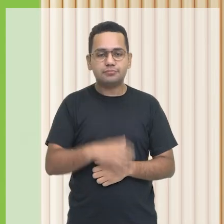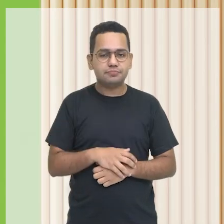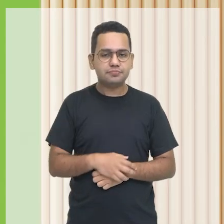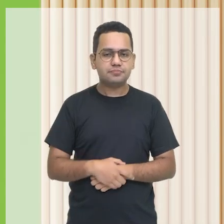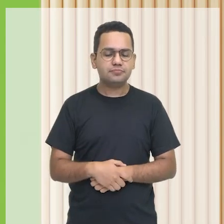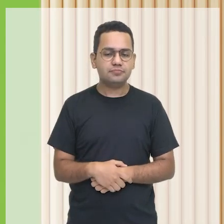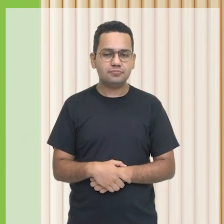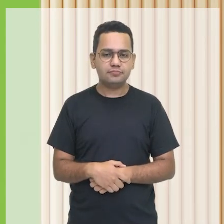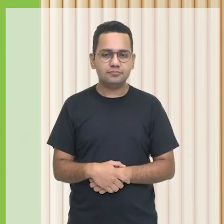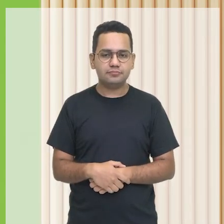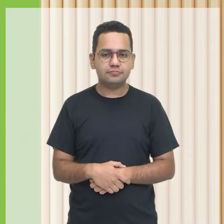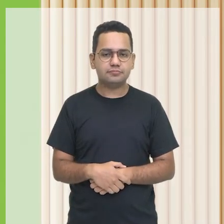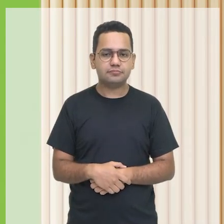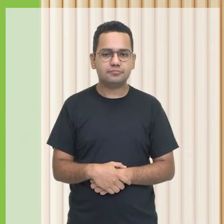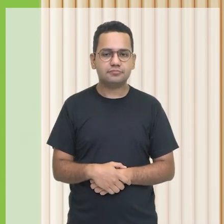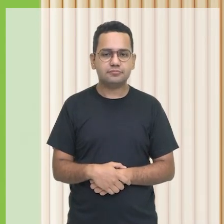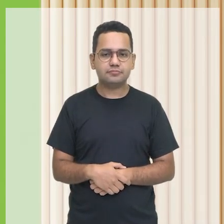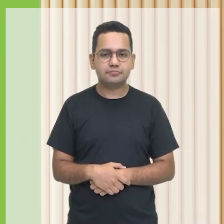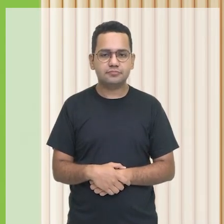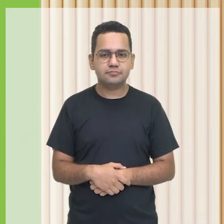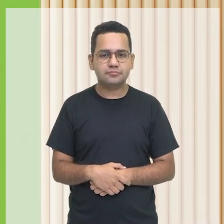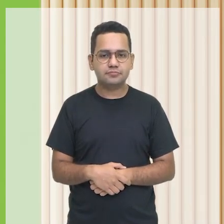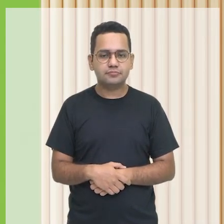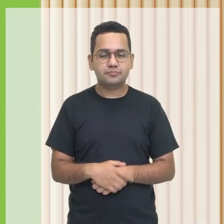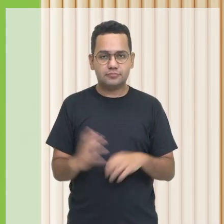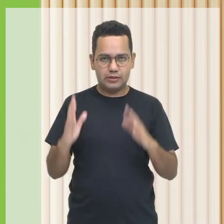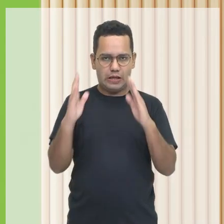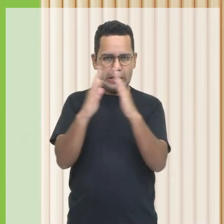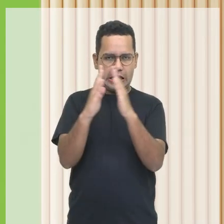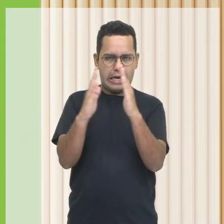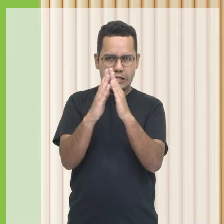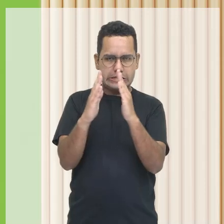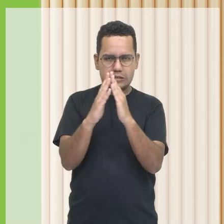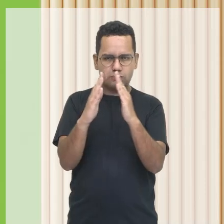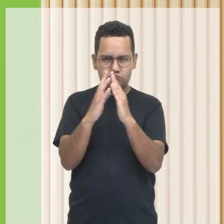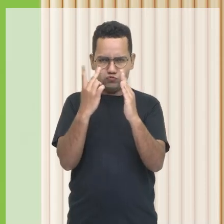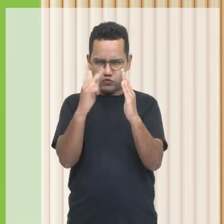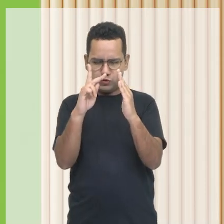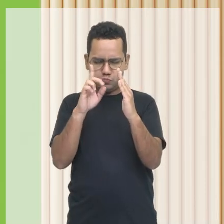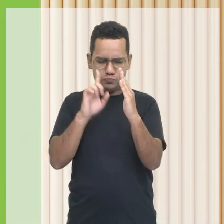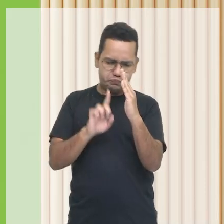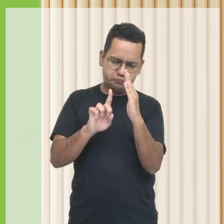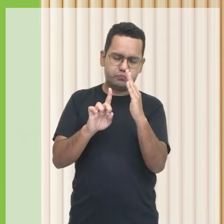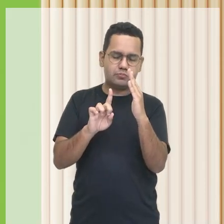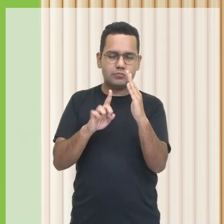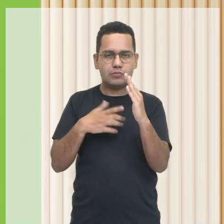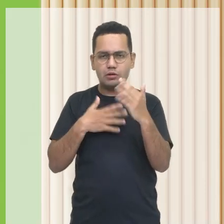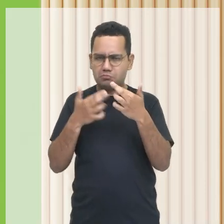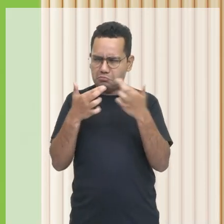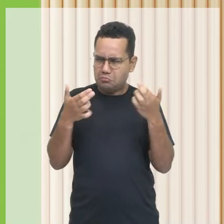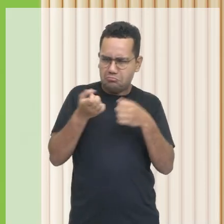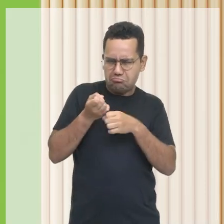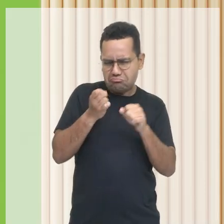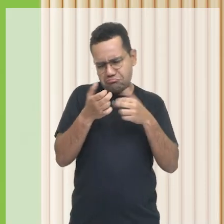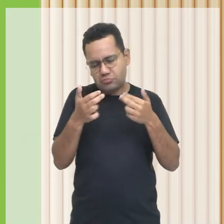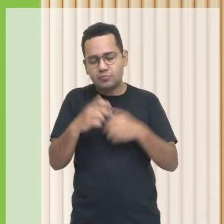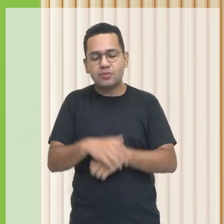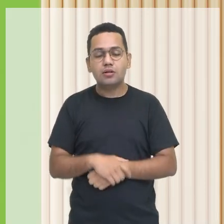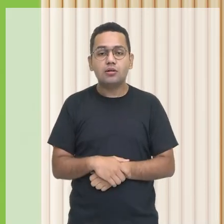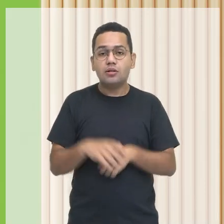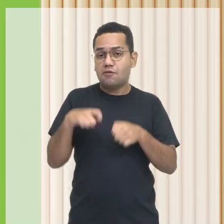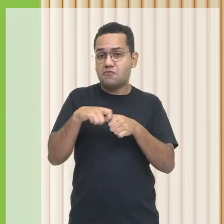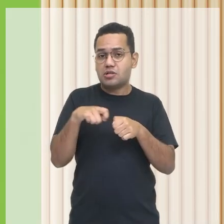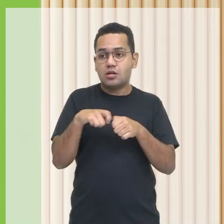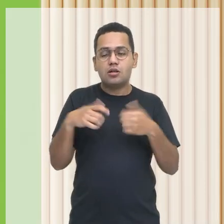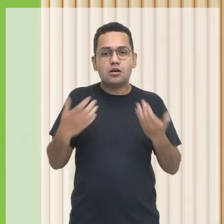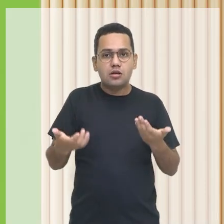casa, cada um daqueles seres vivos, eles têm uma alimentação de preferência. E estes